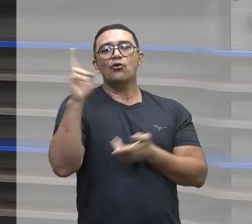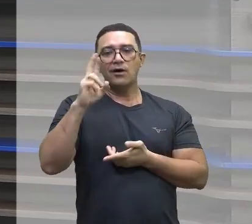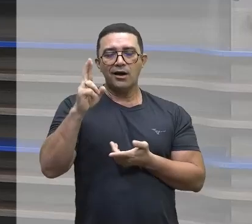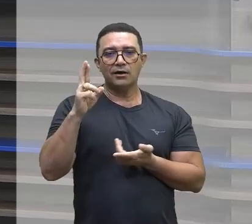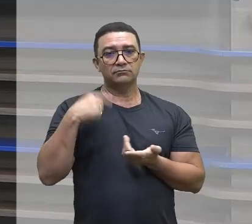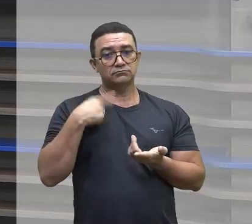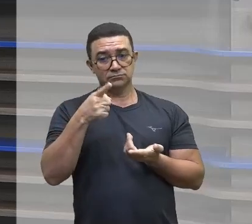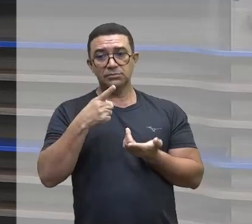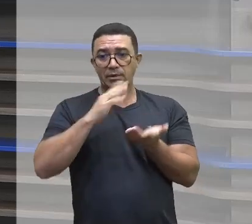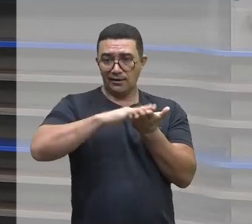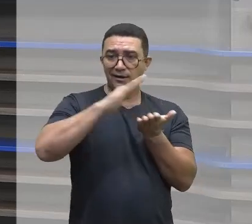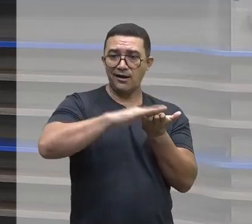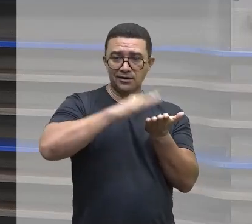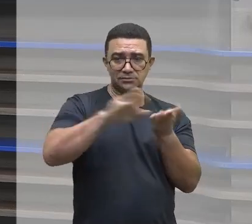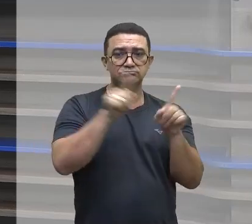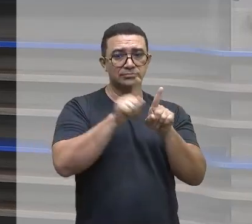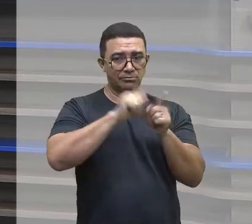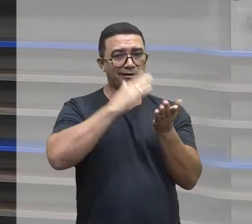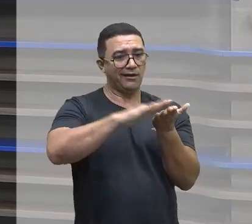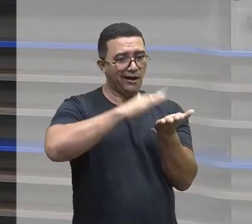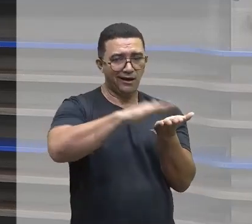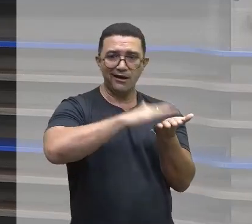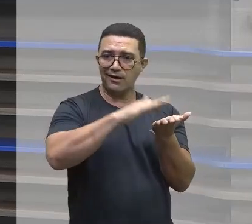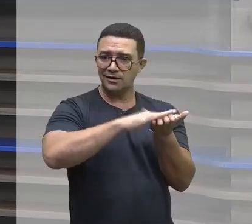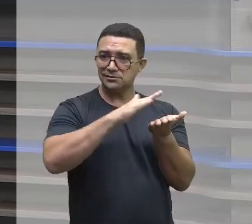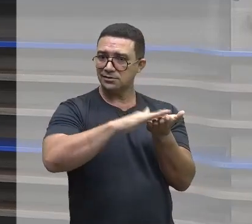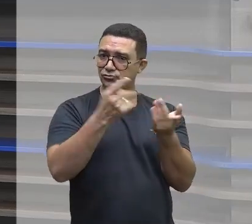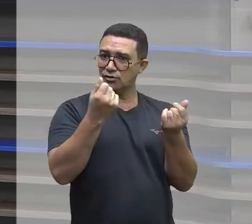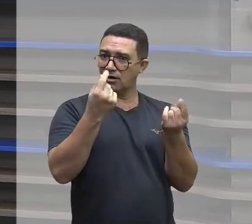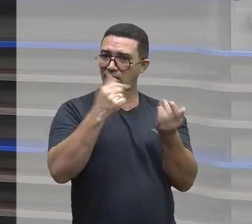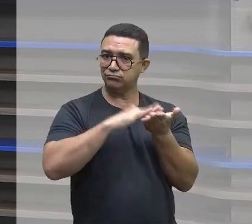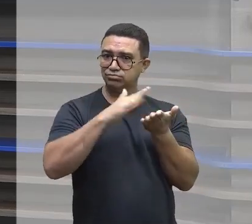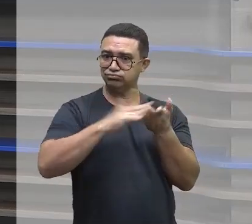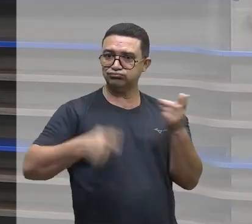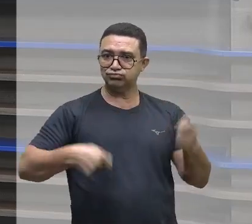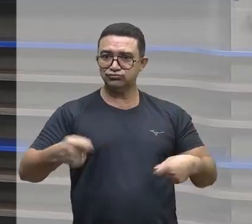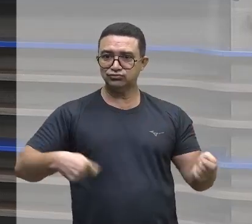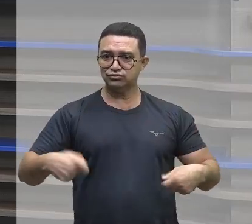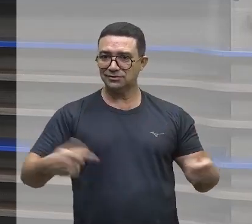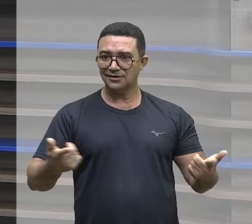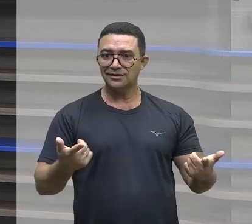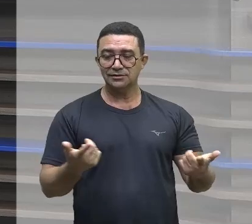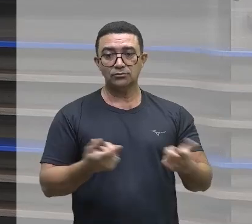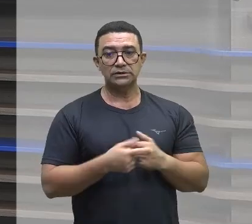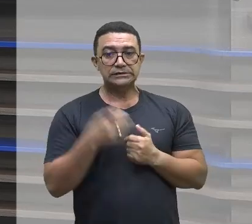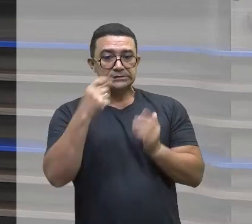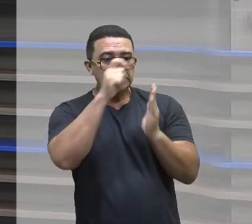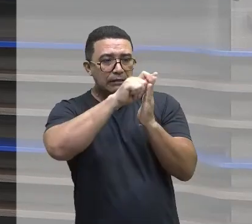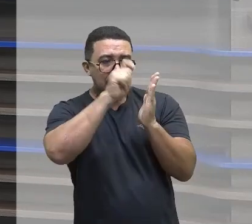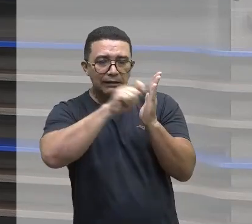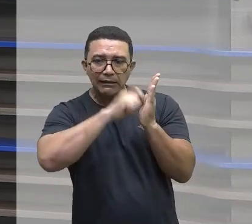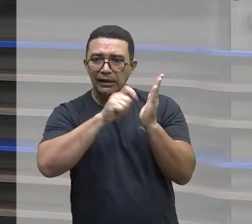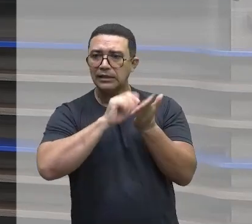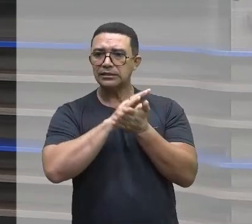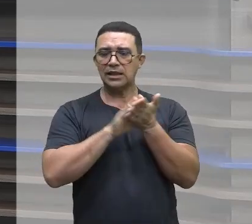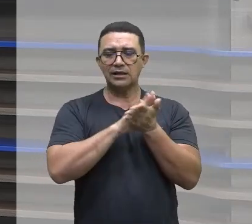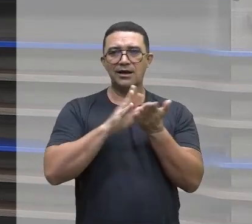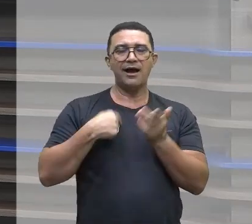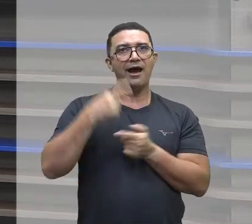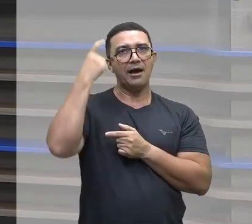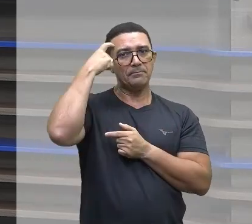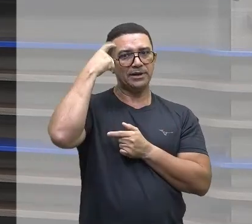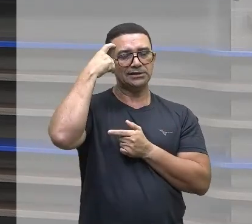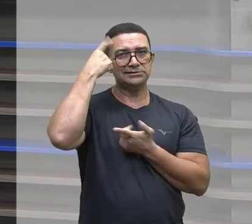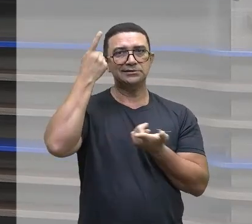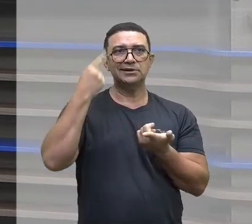você está gastando também. E às vezes, por você não fazer essa conta, não anotar esse gasto, você acha que vai